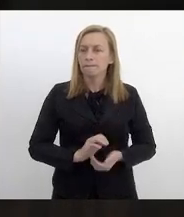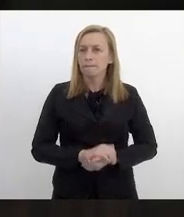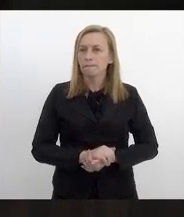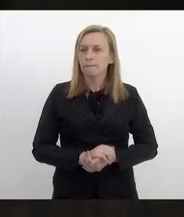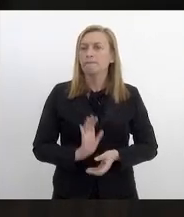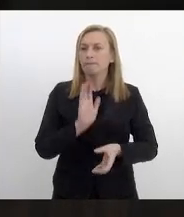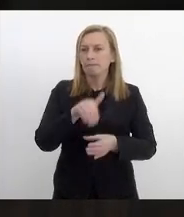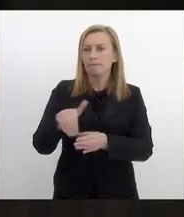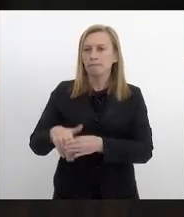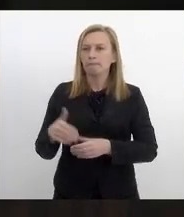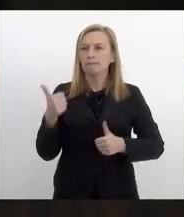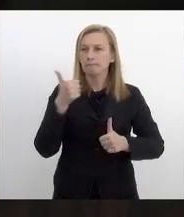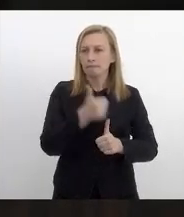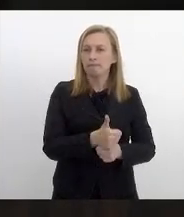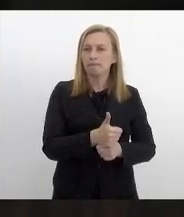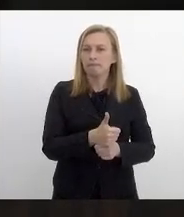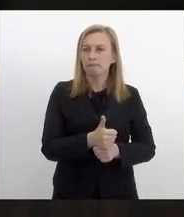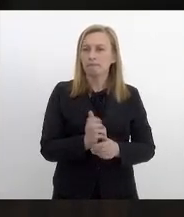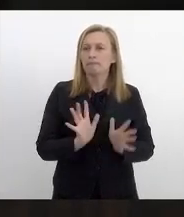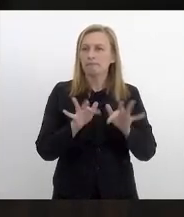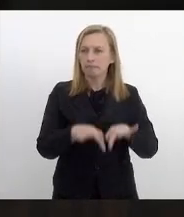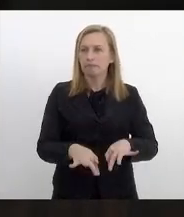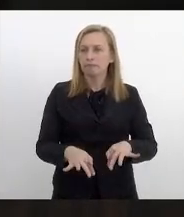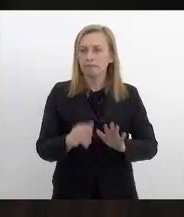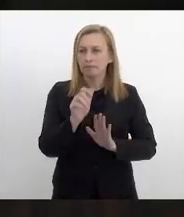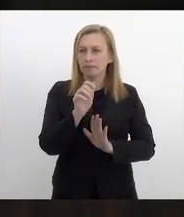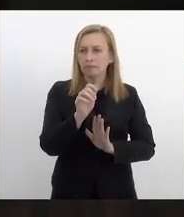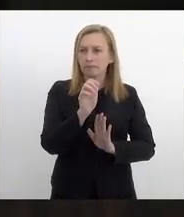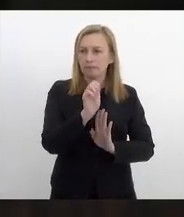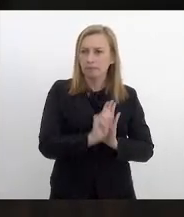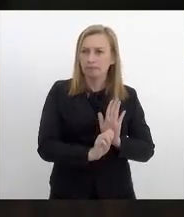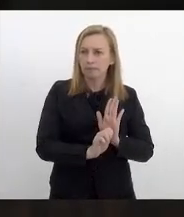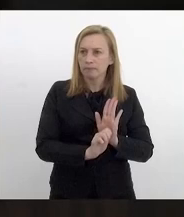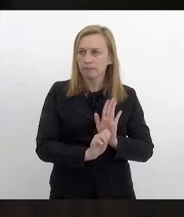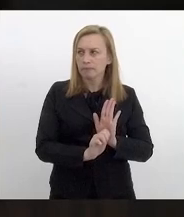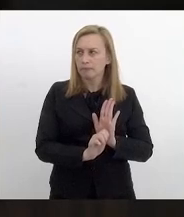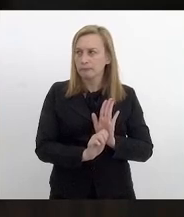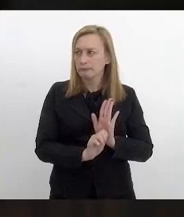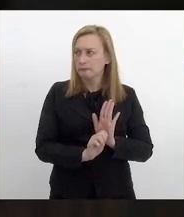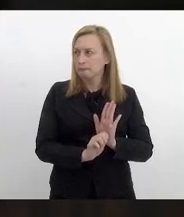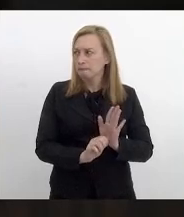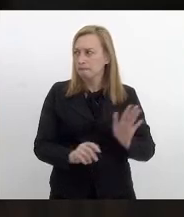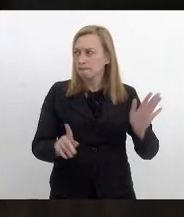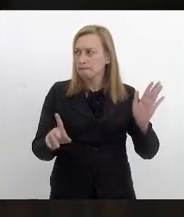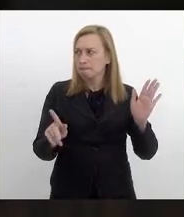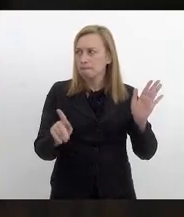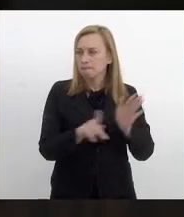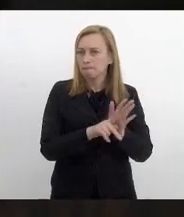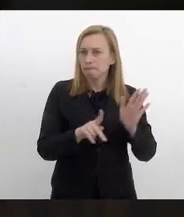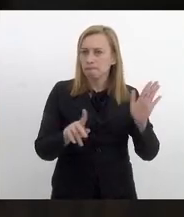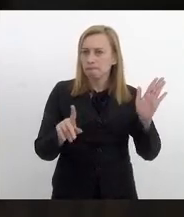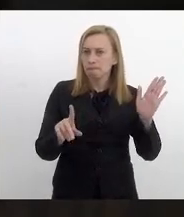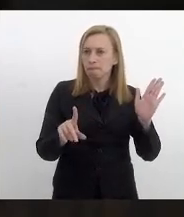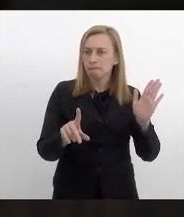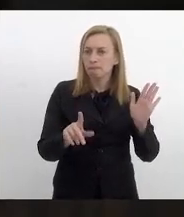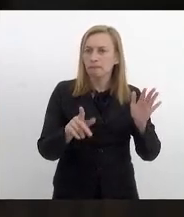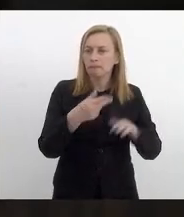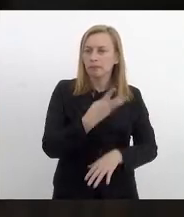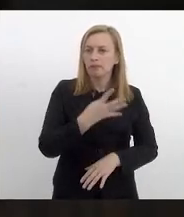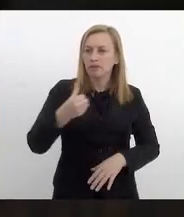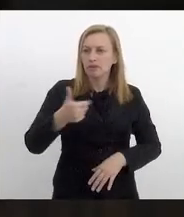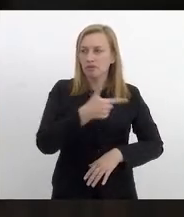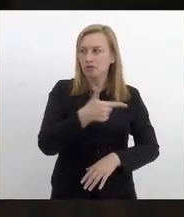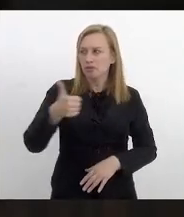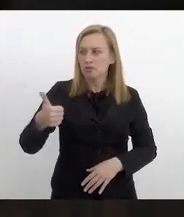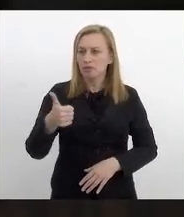em votação substitutivo com forma final de redação que a presidência defere do projeto de lei 4680 de 21, os senhores que aprovam permaneçam